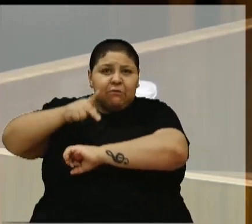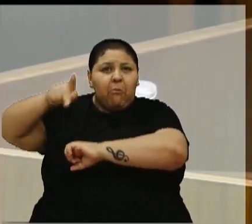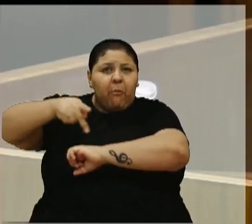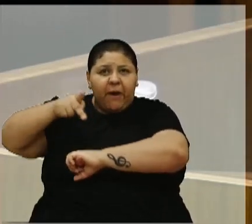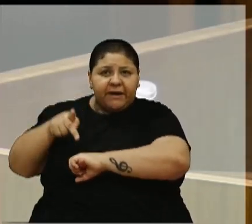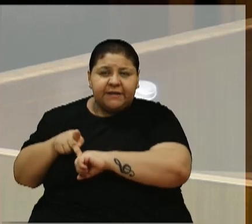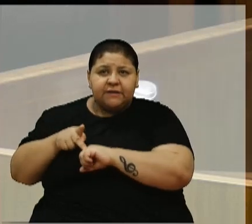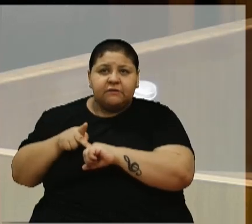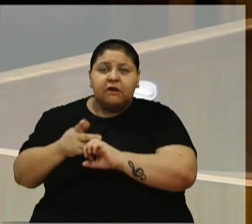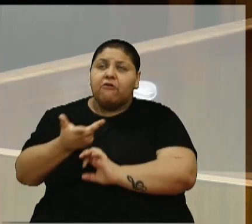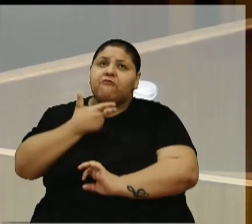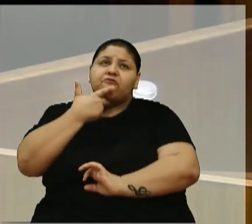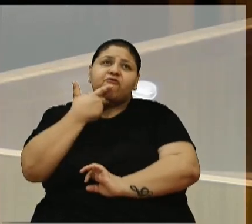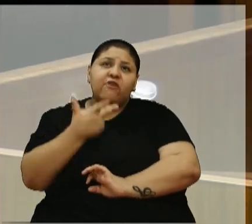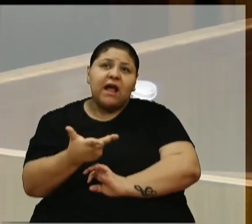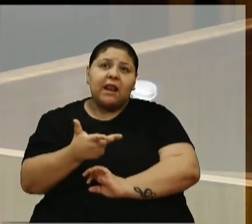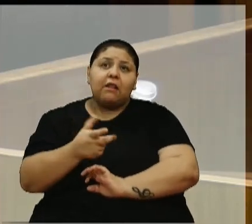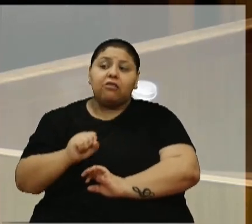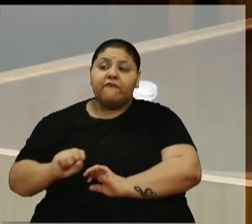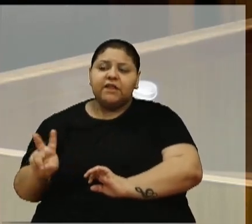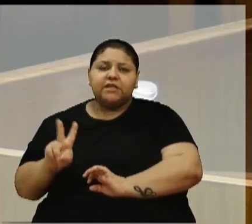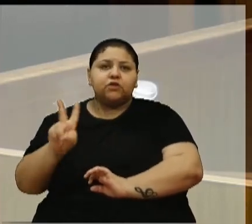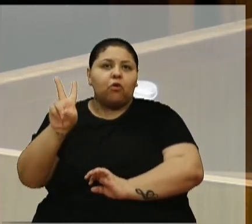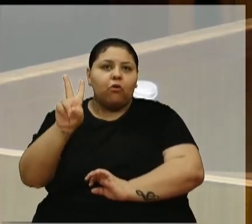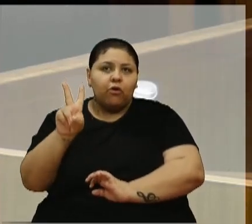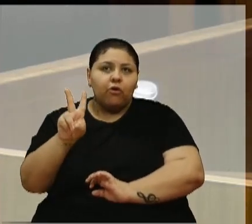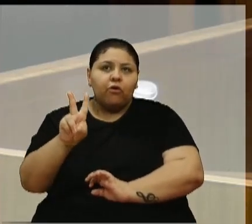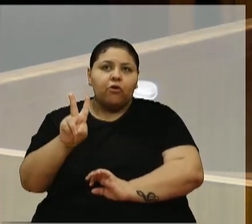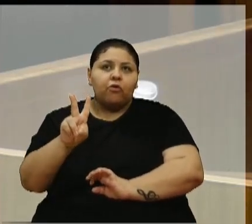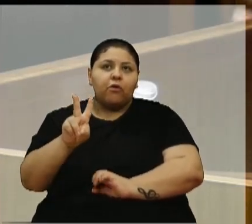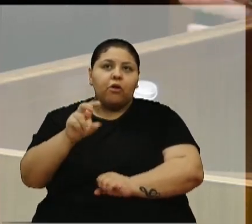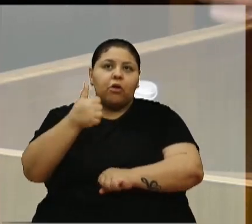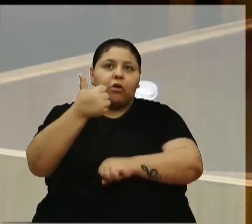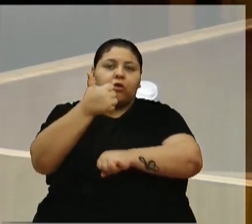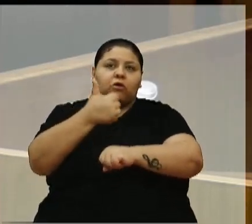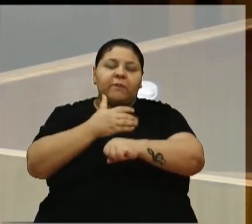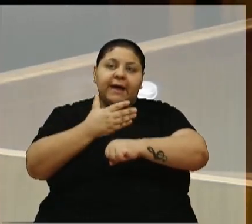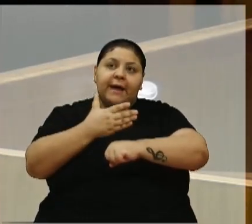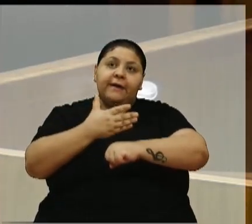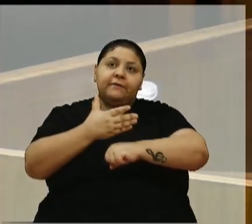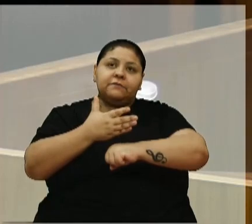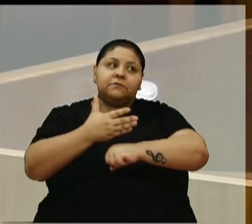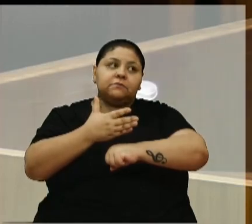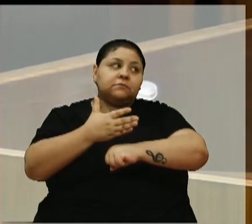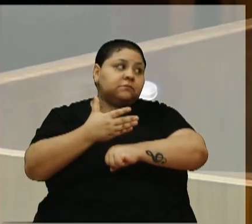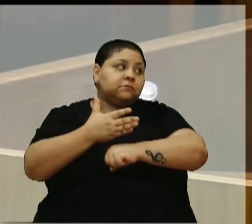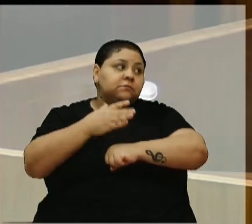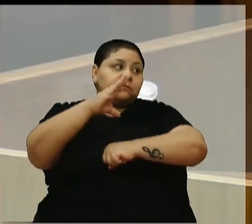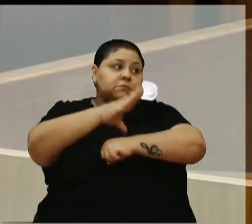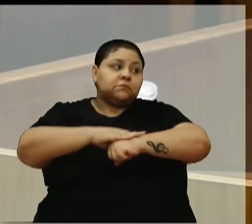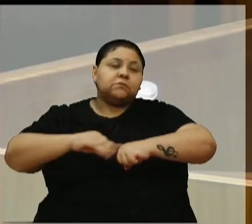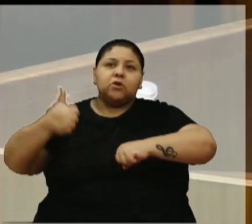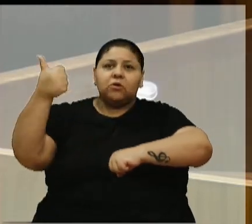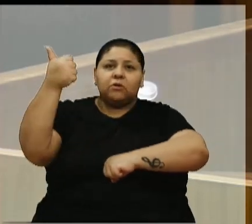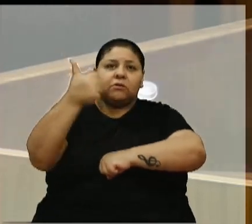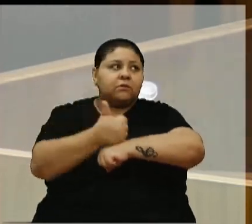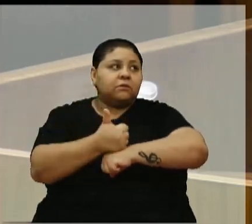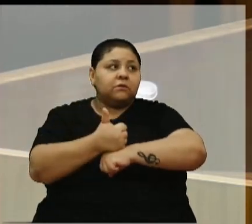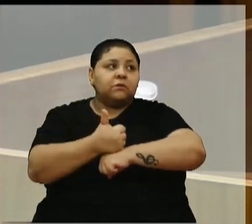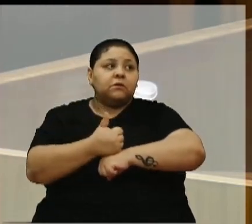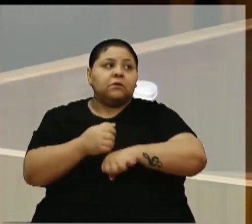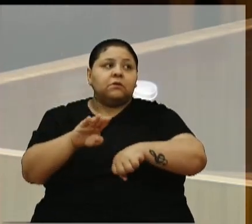aí, falam da Venezuela, do golpe na Venezuela, do Maduro. Agora querem fazer o golpe